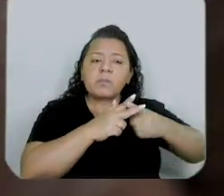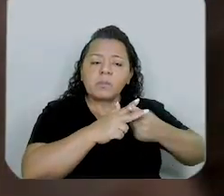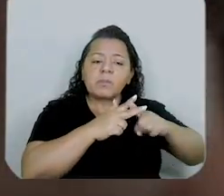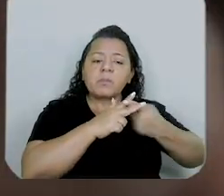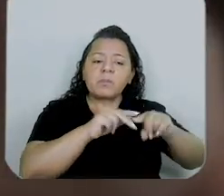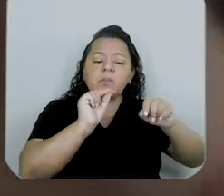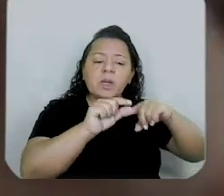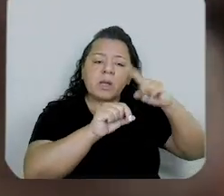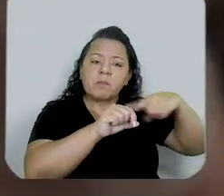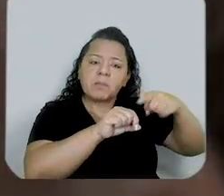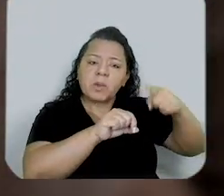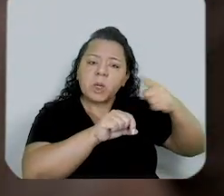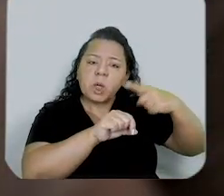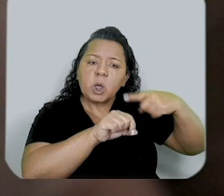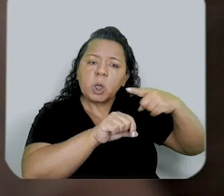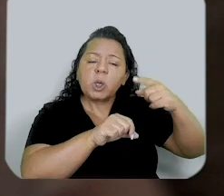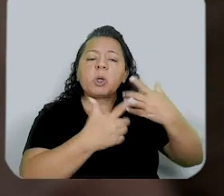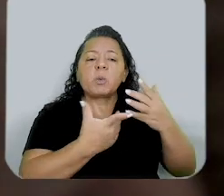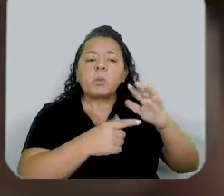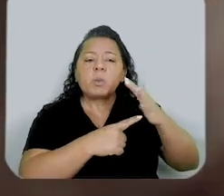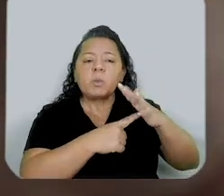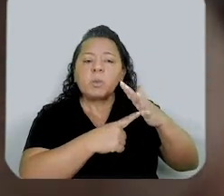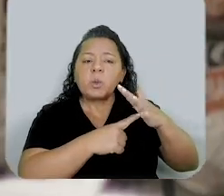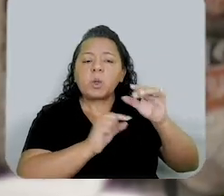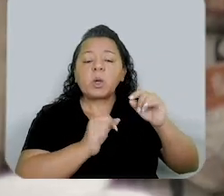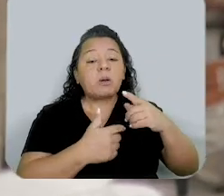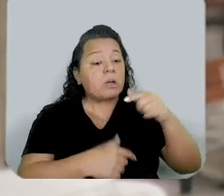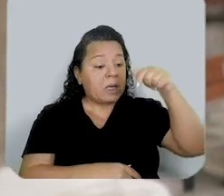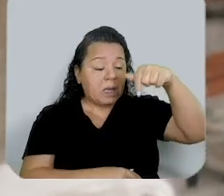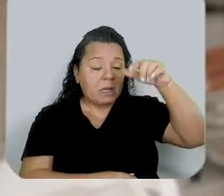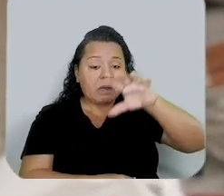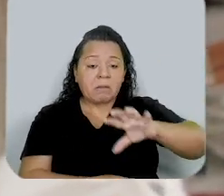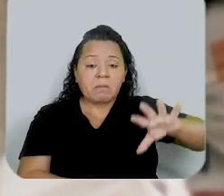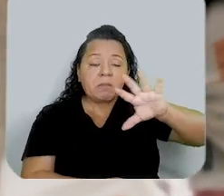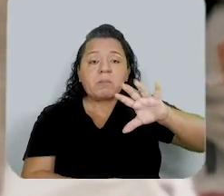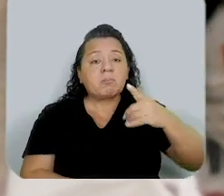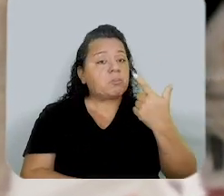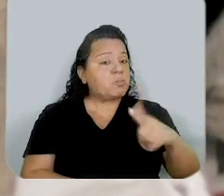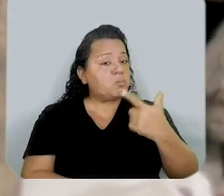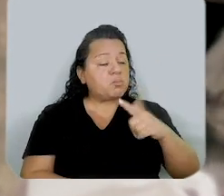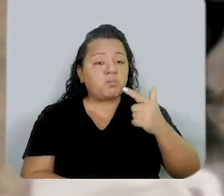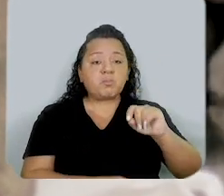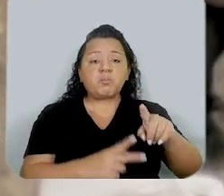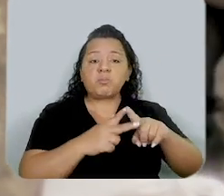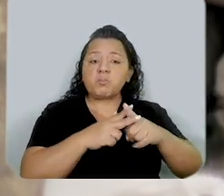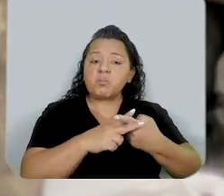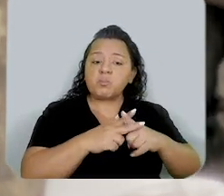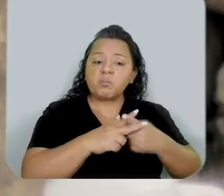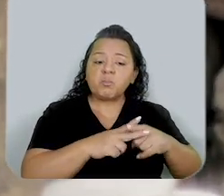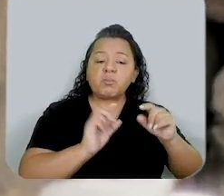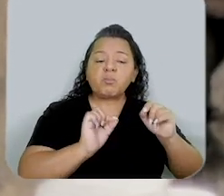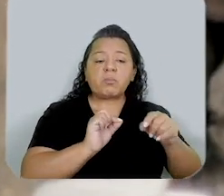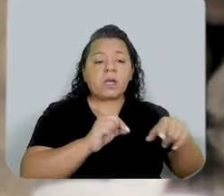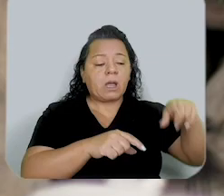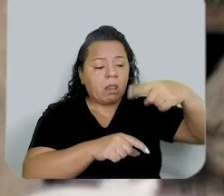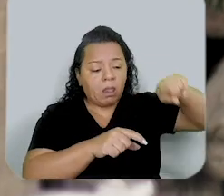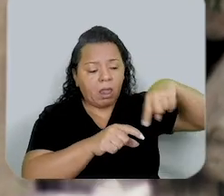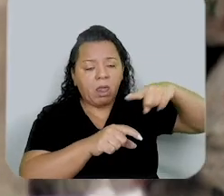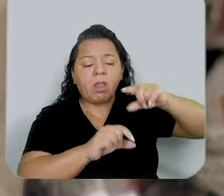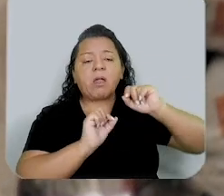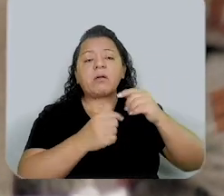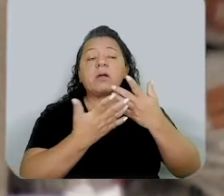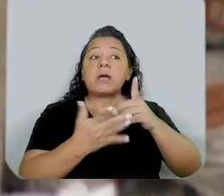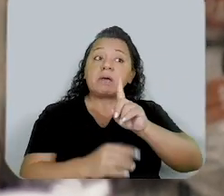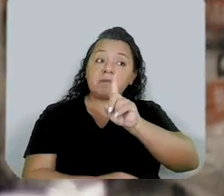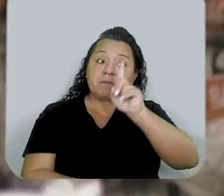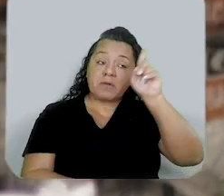tinha uma oficina que produzisse hélice. Todas as hélices daqui eram produzidas em Manaus.